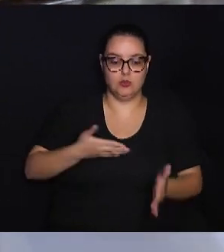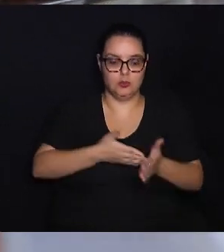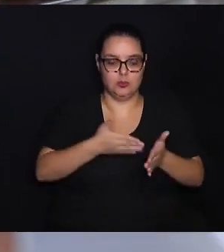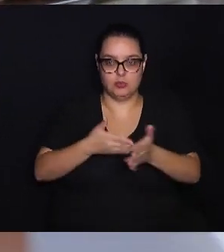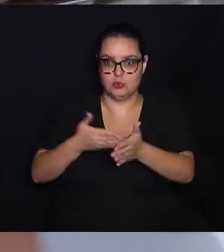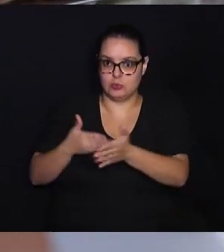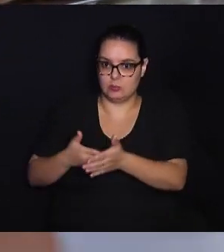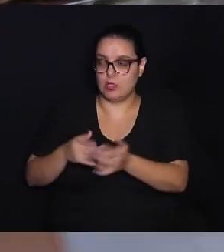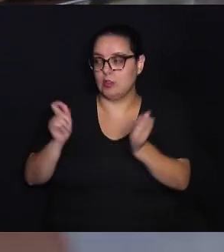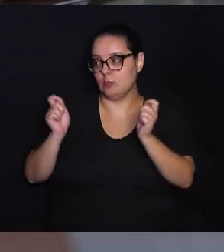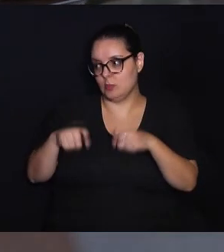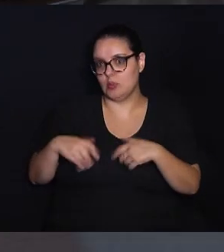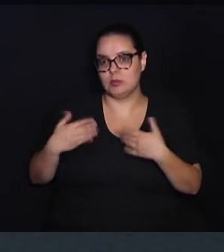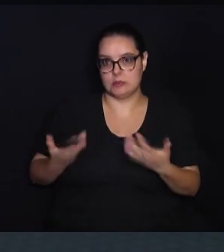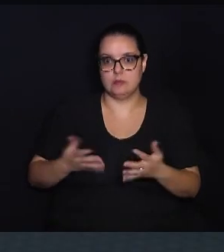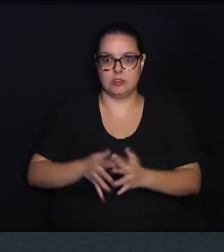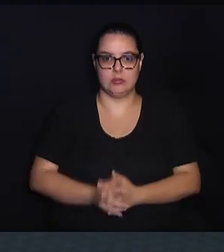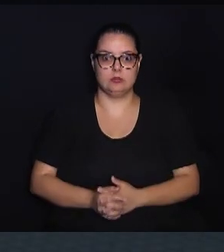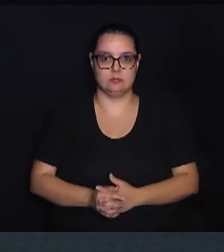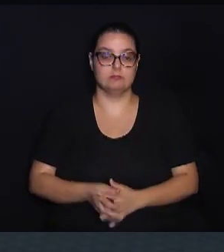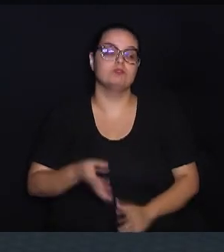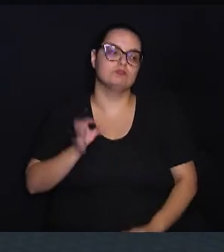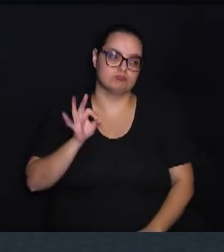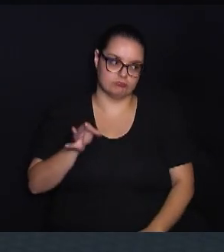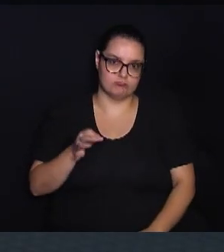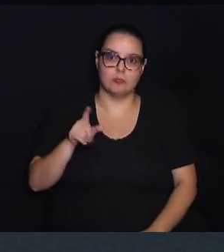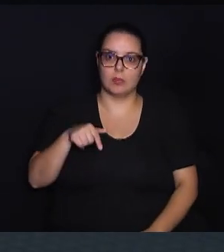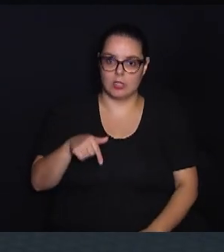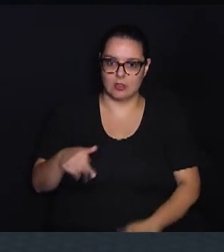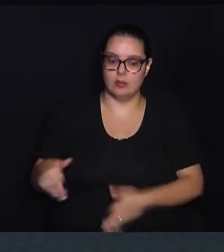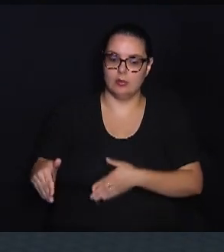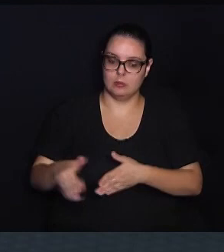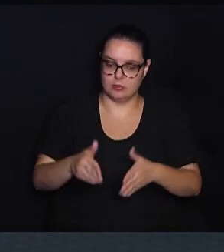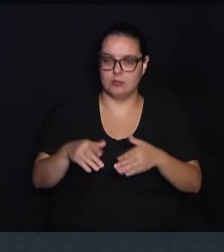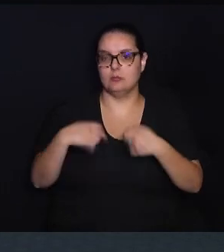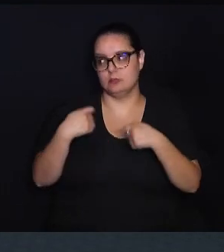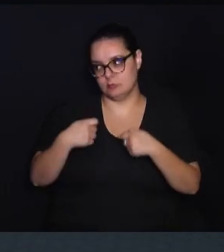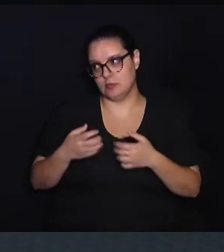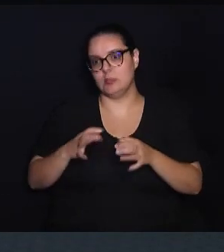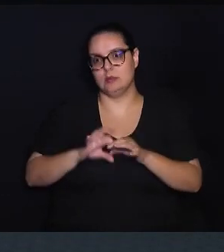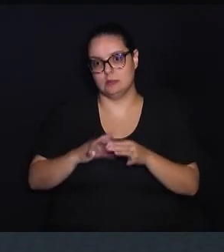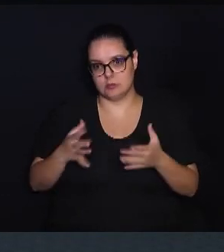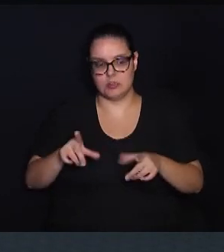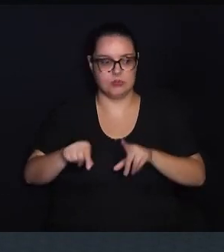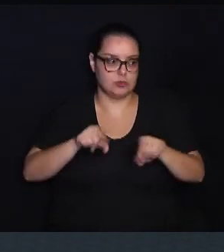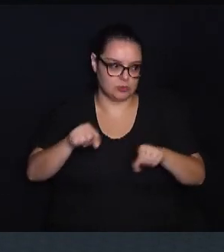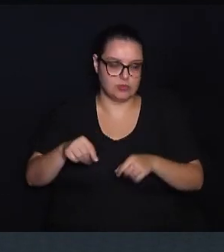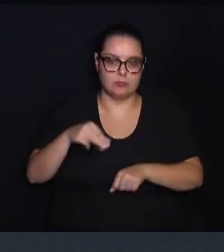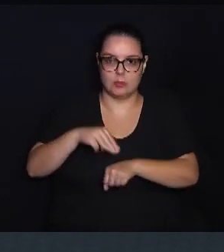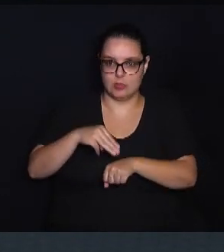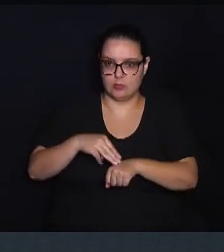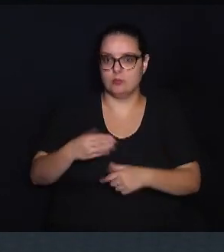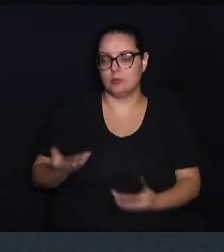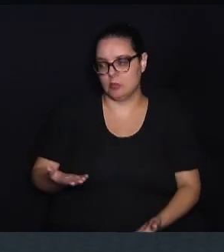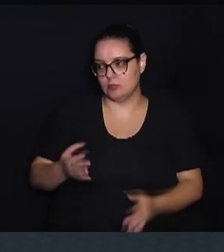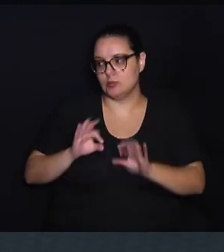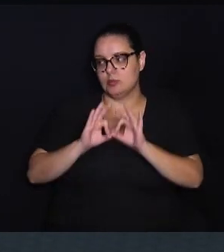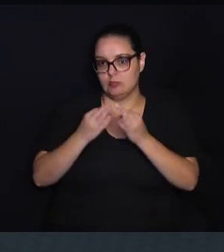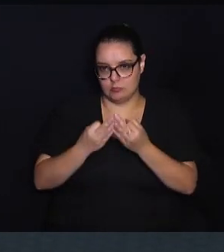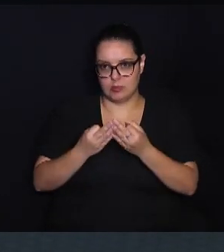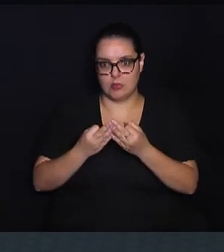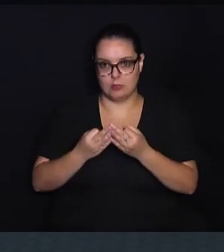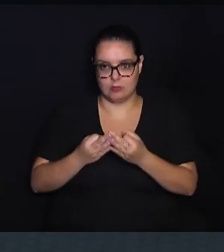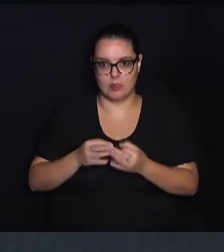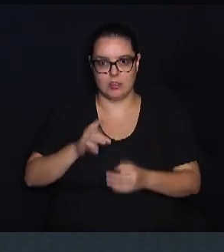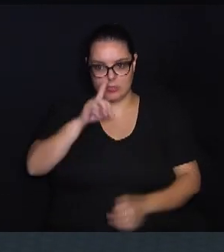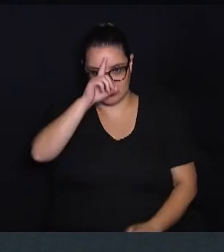seus limites e as suas possibilidades, com certeza é um caminho, né, que precisa ser escolhido aí pelos membros dessa família para poder